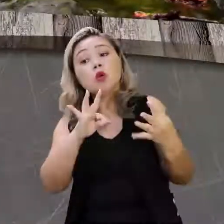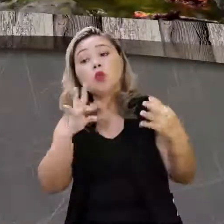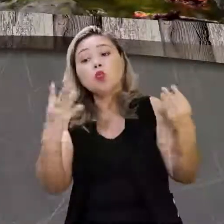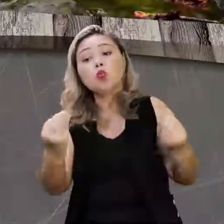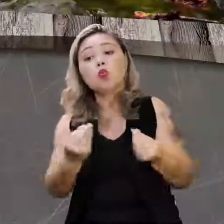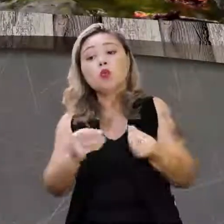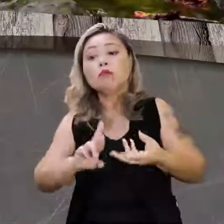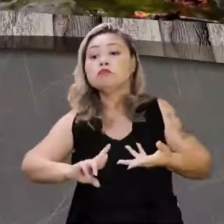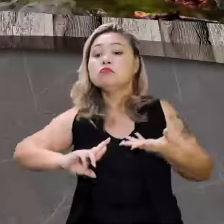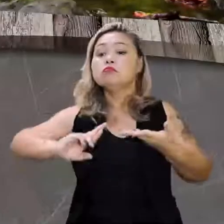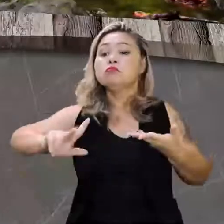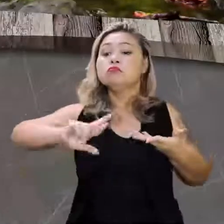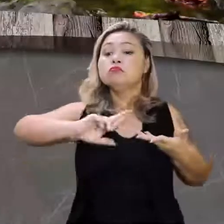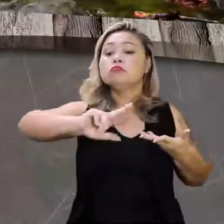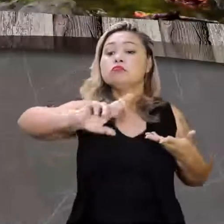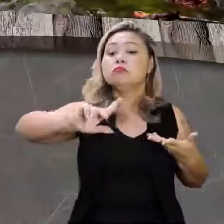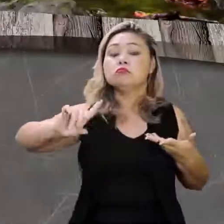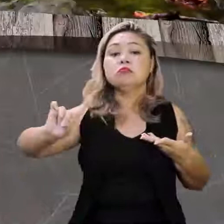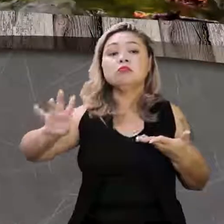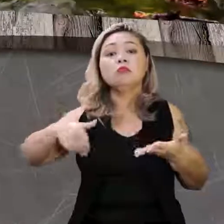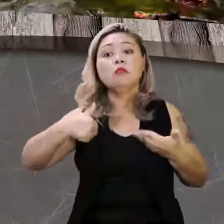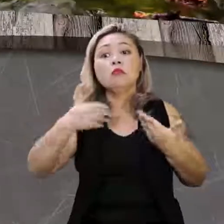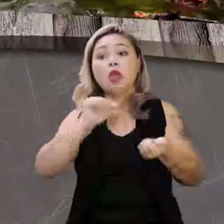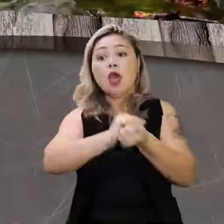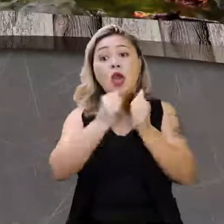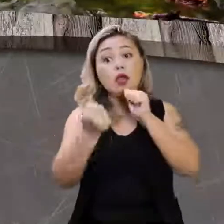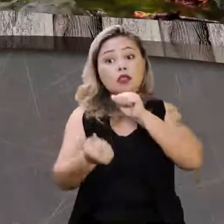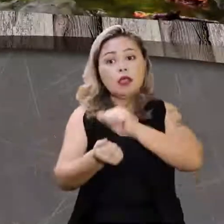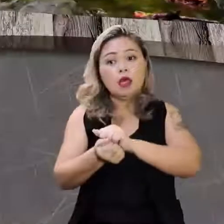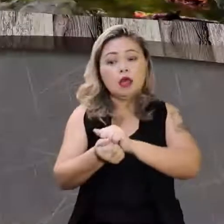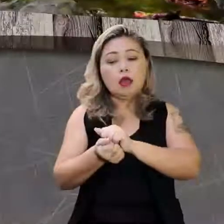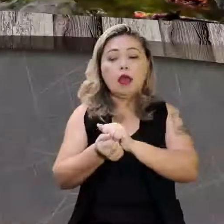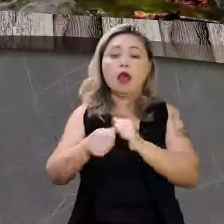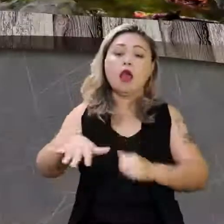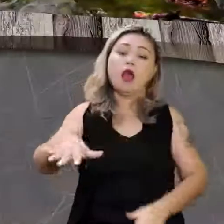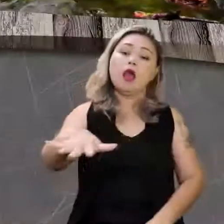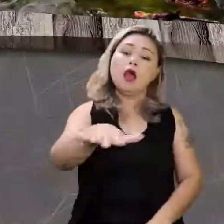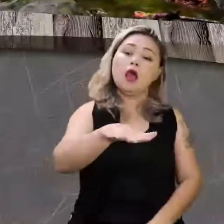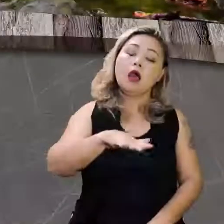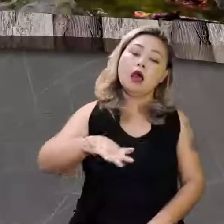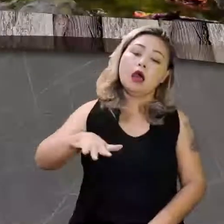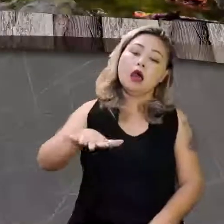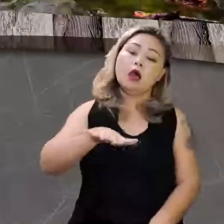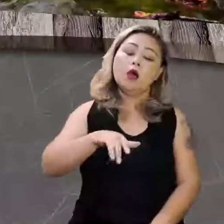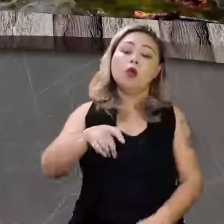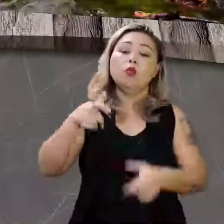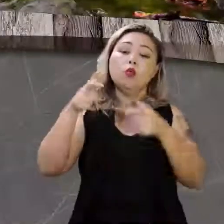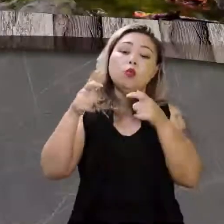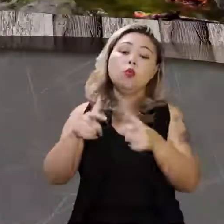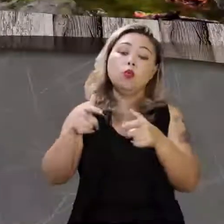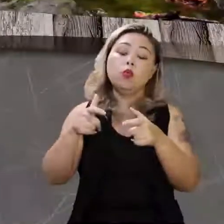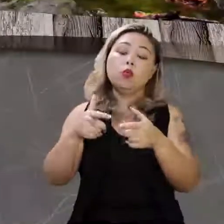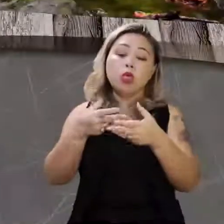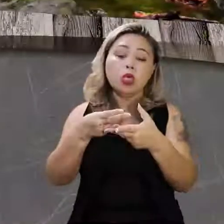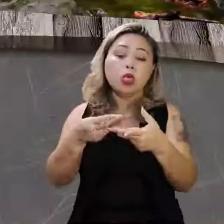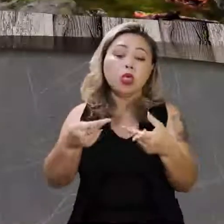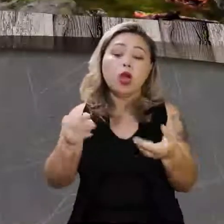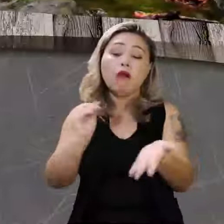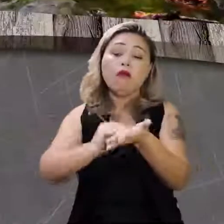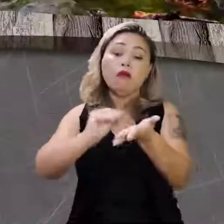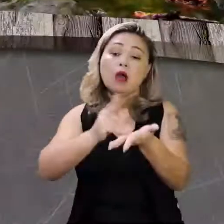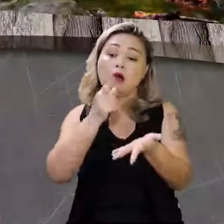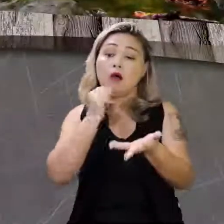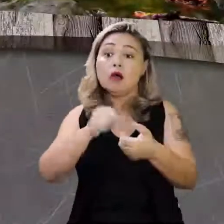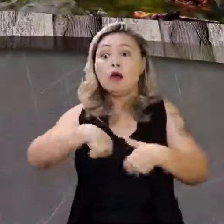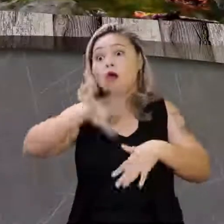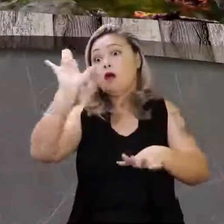tudo isso vai diferenciá-los para adaptá-los àquele ambiente. Tem uns ali que estão em região com escassez de água, outros